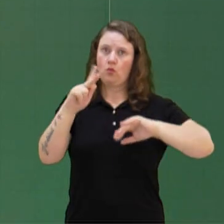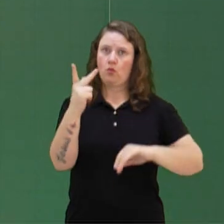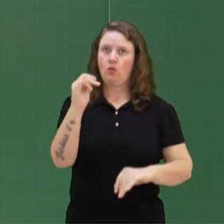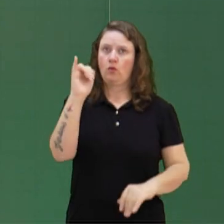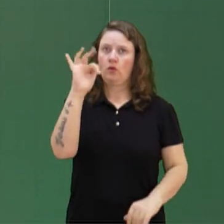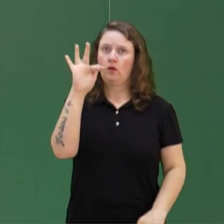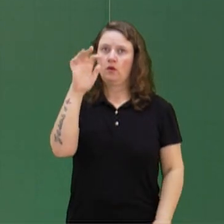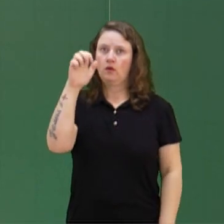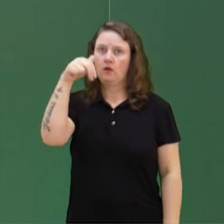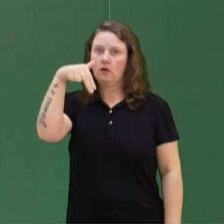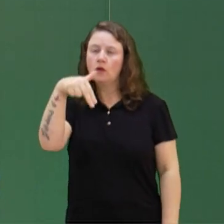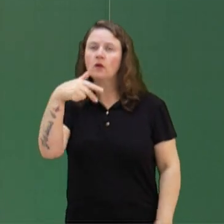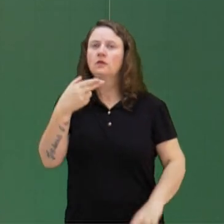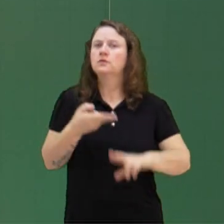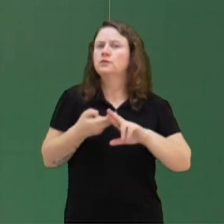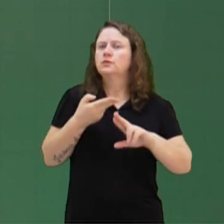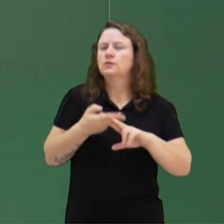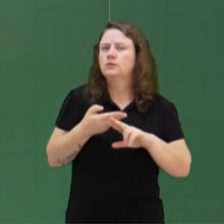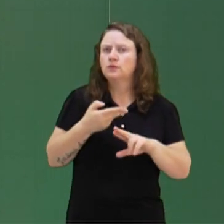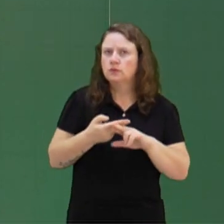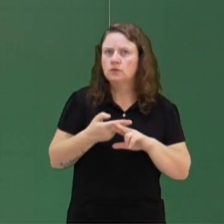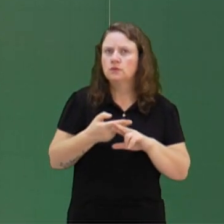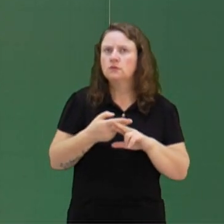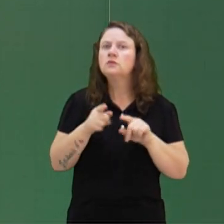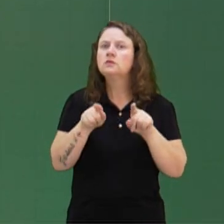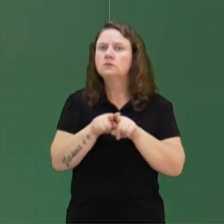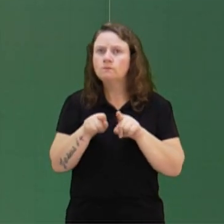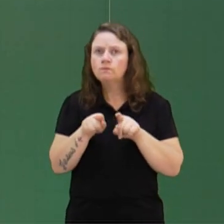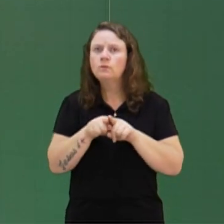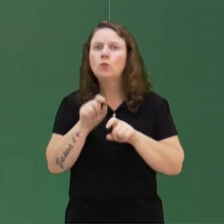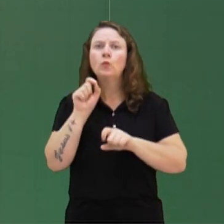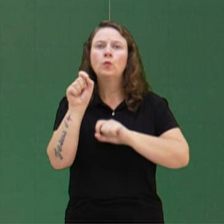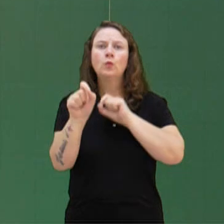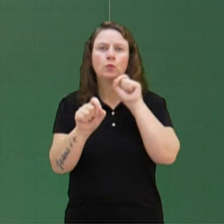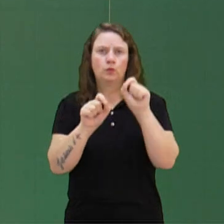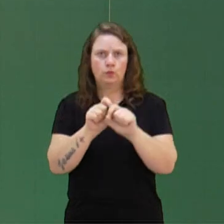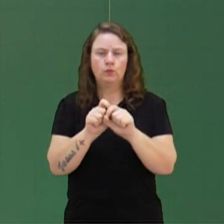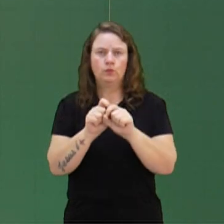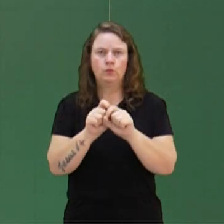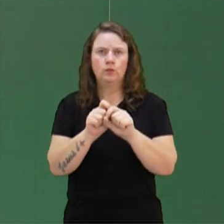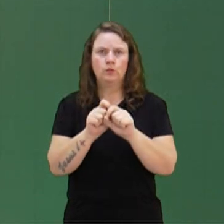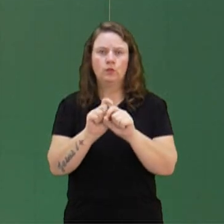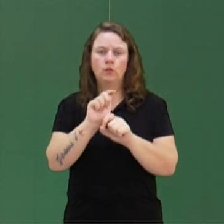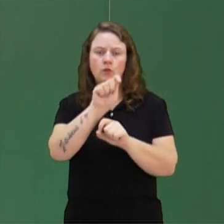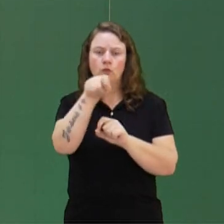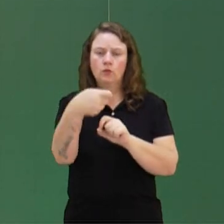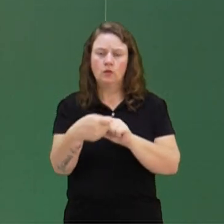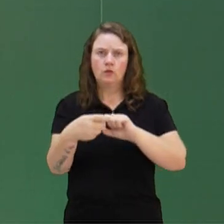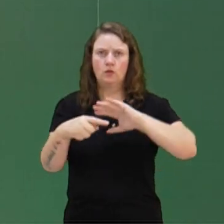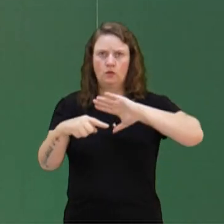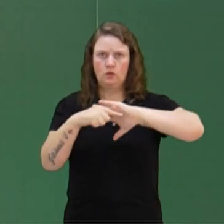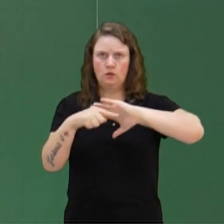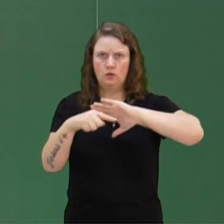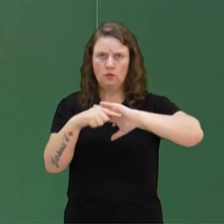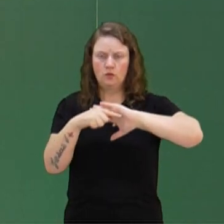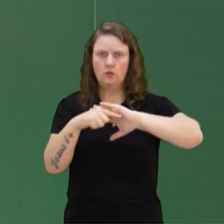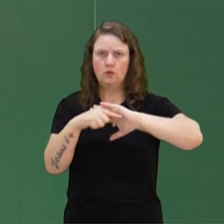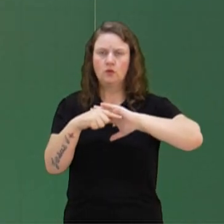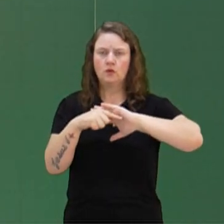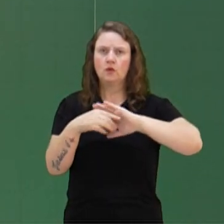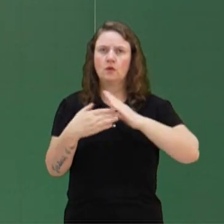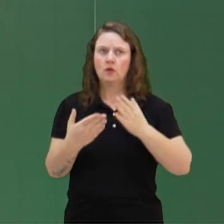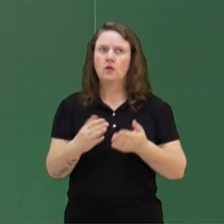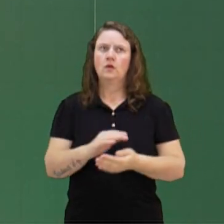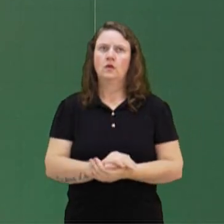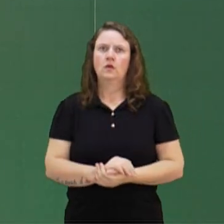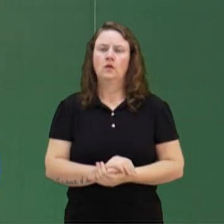esse recurso da pontuação, né? Recurso, um sinal gráfico, desculpa, né? Um sinal